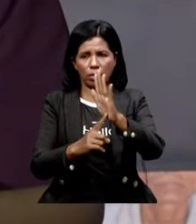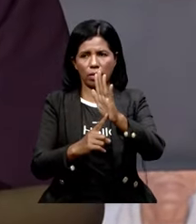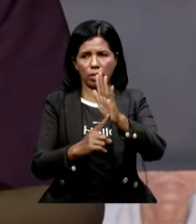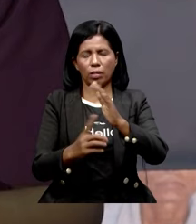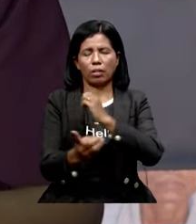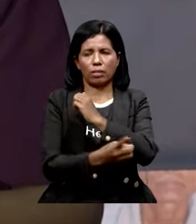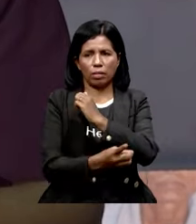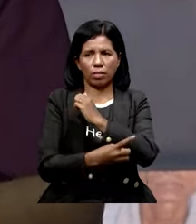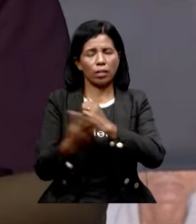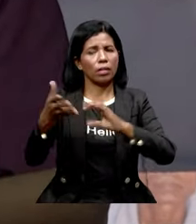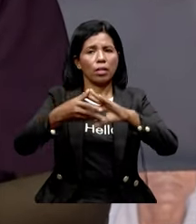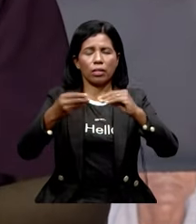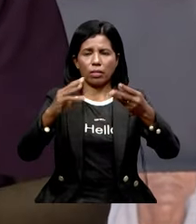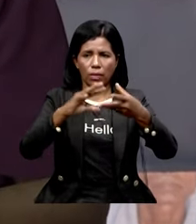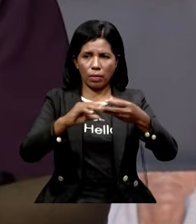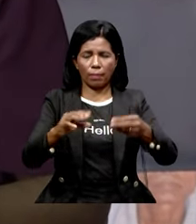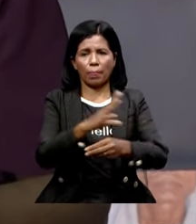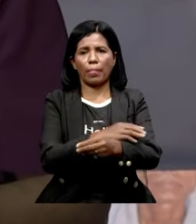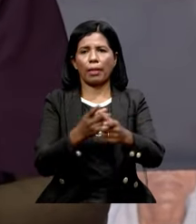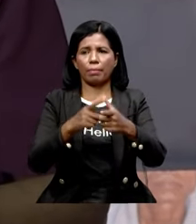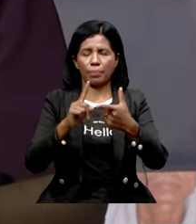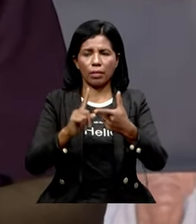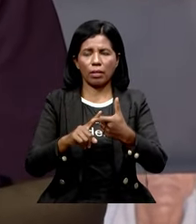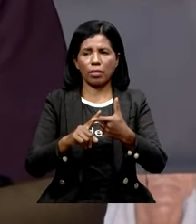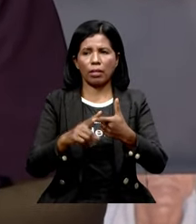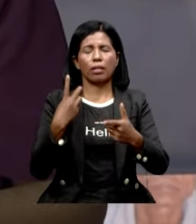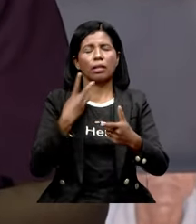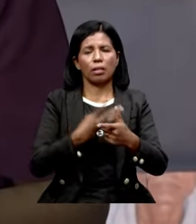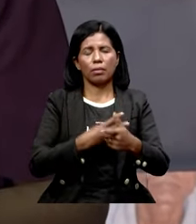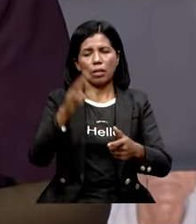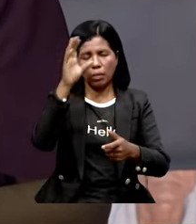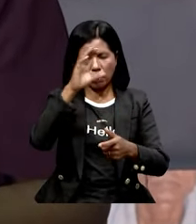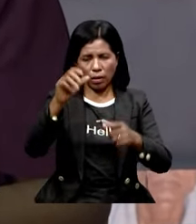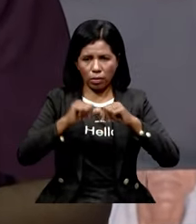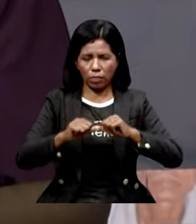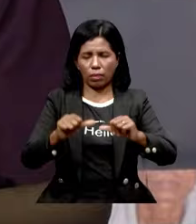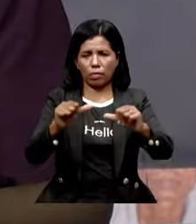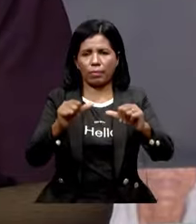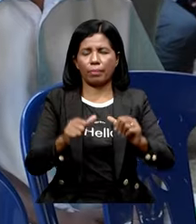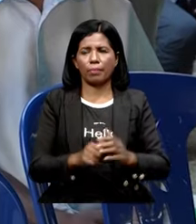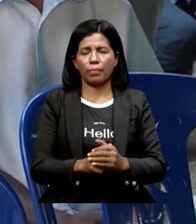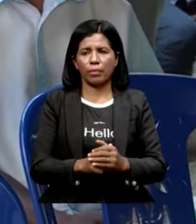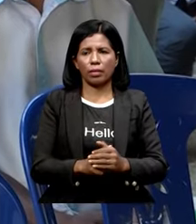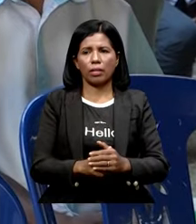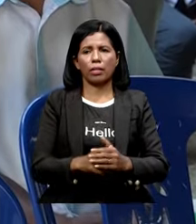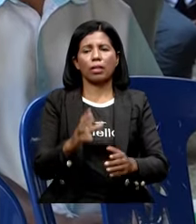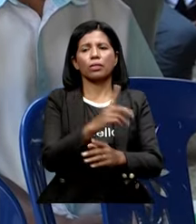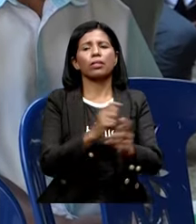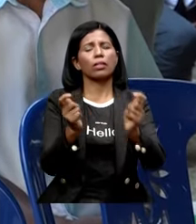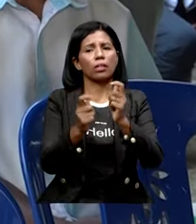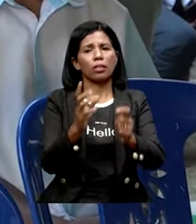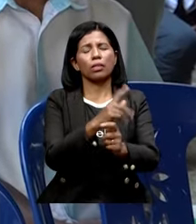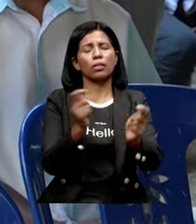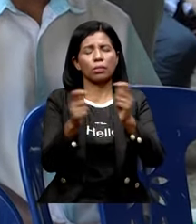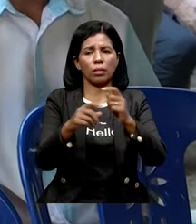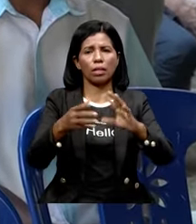disciplina História e no Nemos, a Misei Buga, a tu continua. Traduz livros balo no bem a